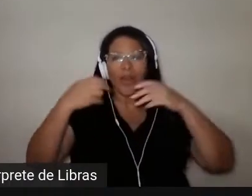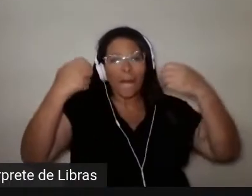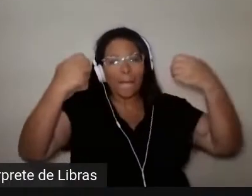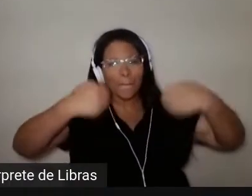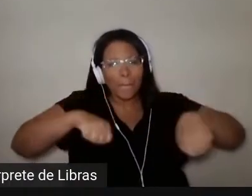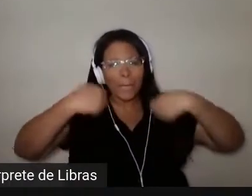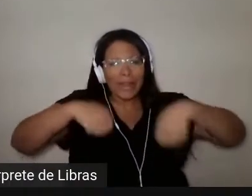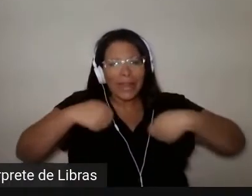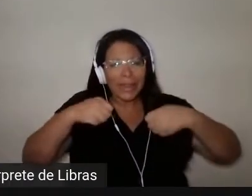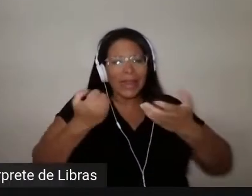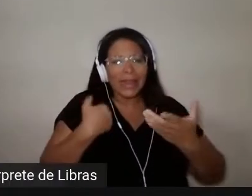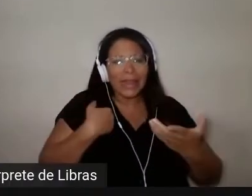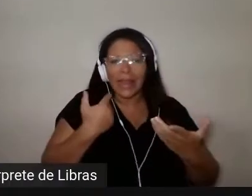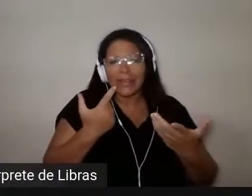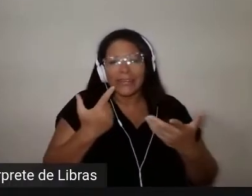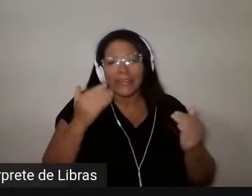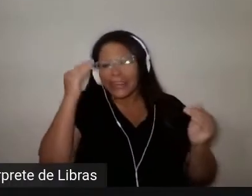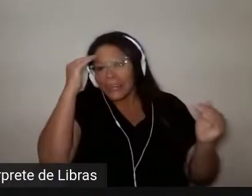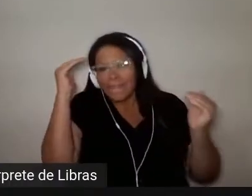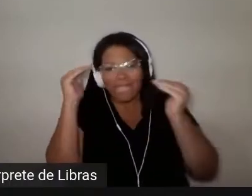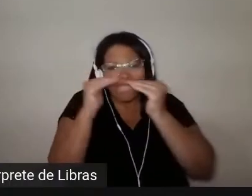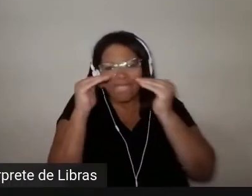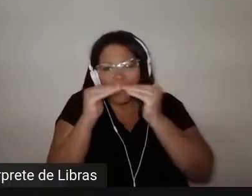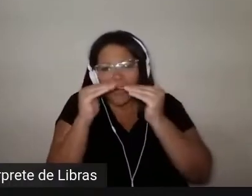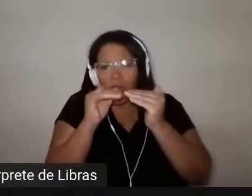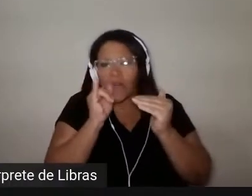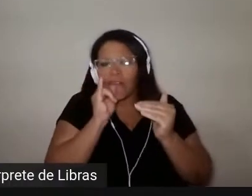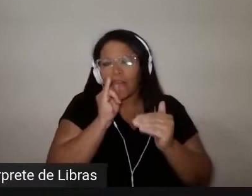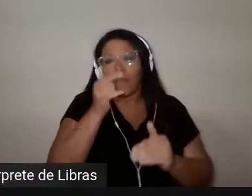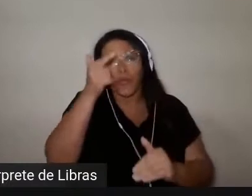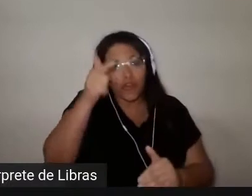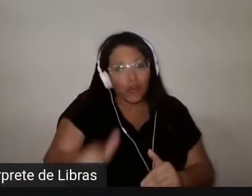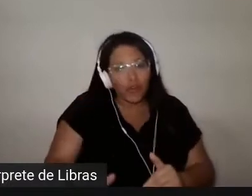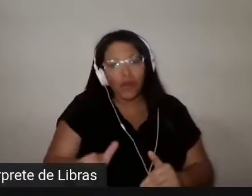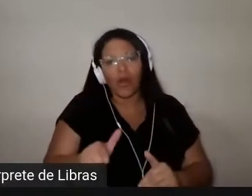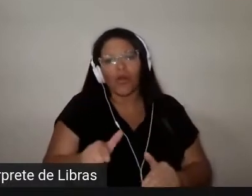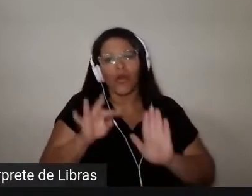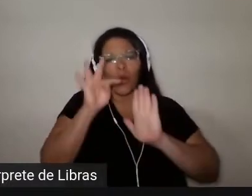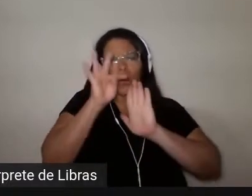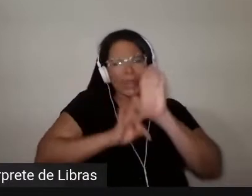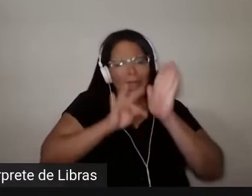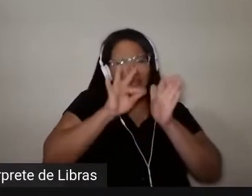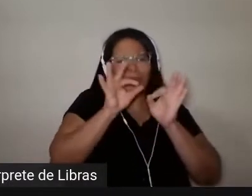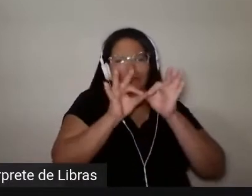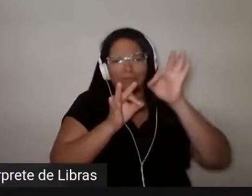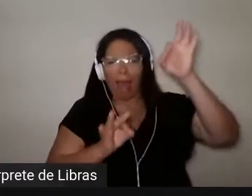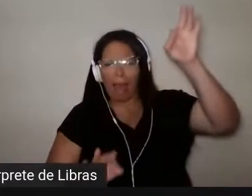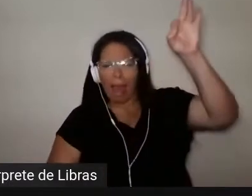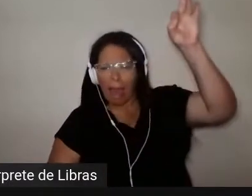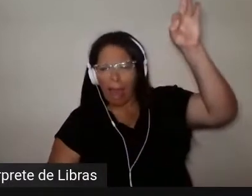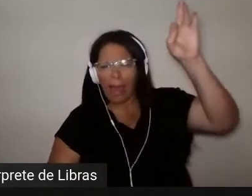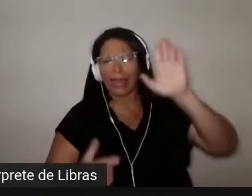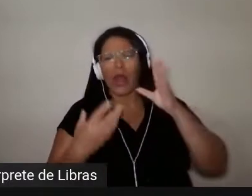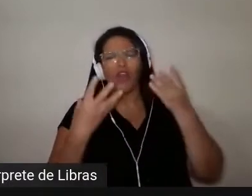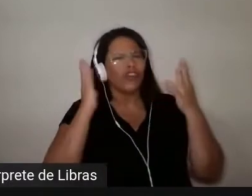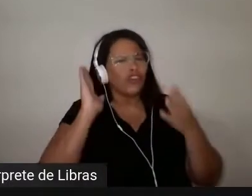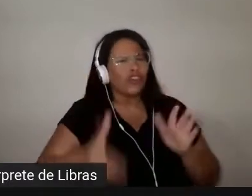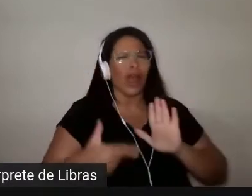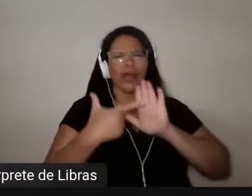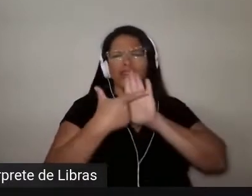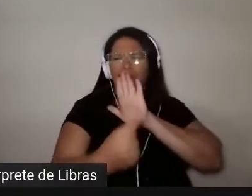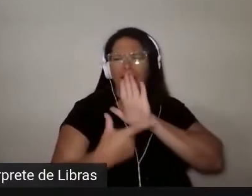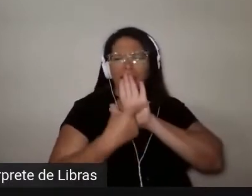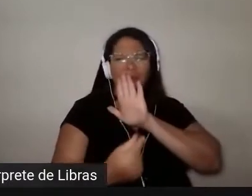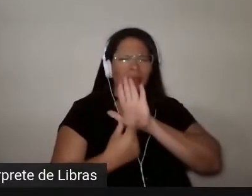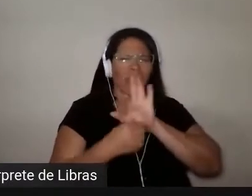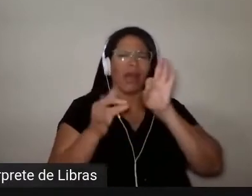precisa formar um consenso mesmo, né? Às vezes você está lendo novamente num texto grande em que a cota de destaque já está esgotada, você